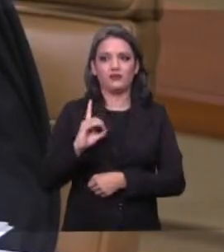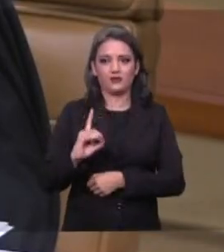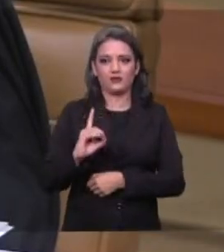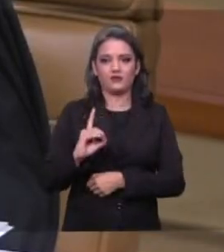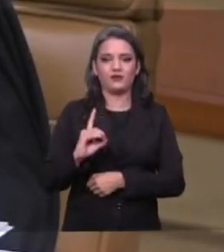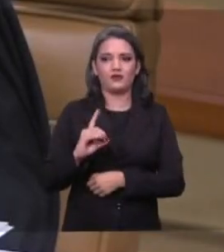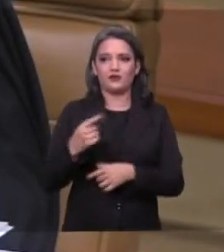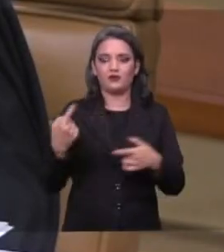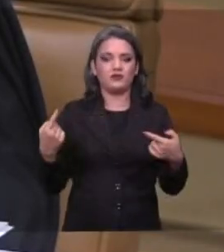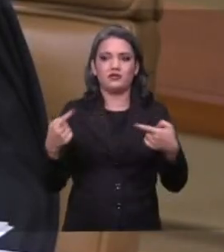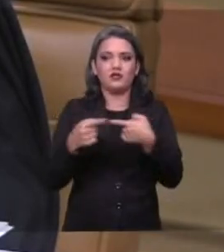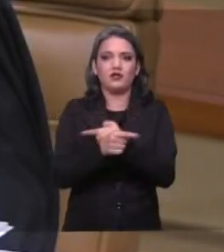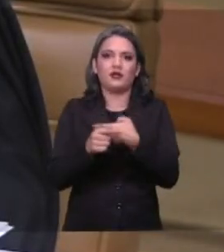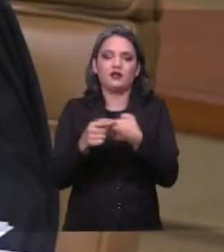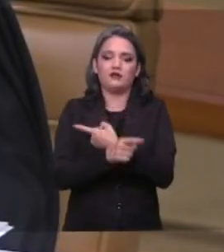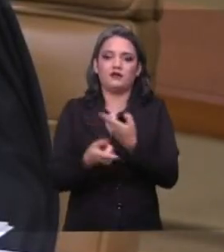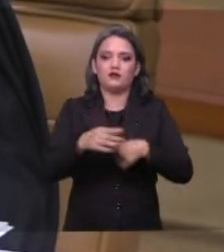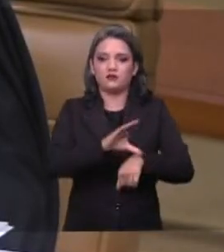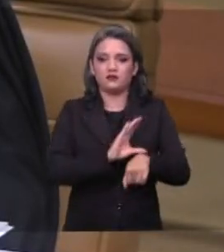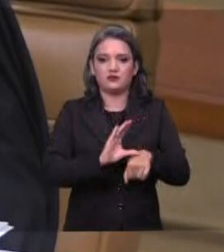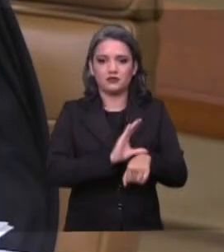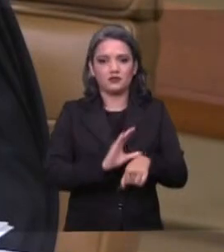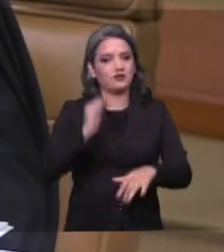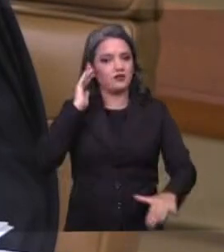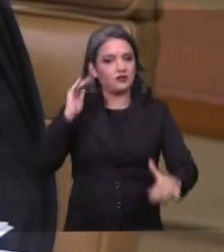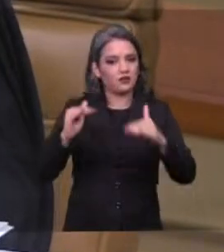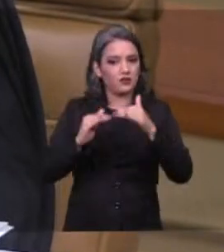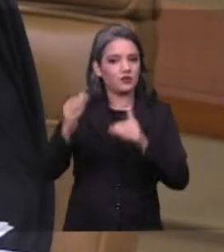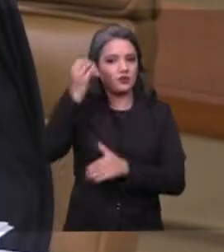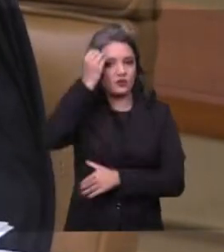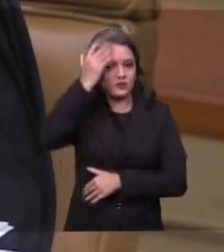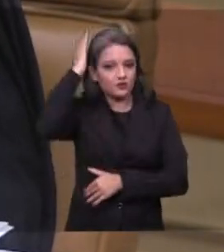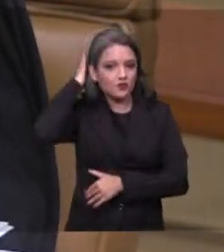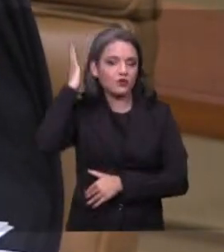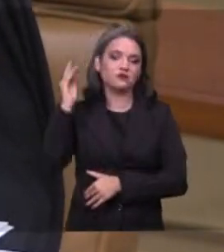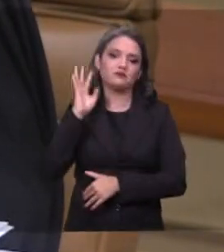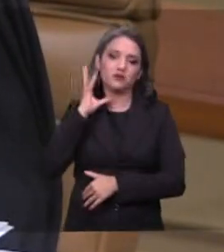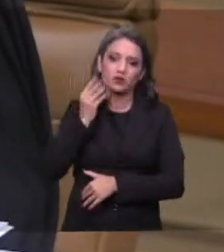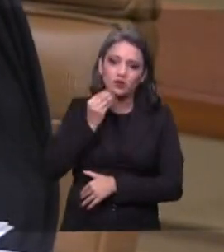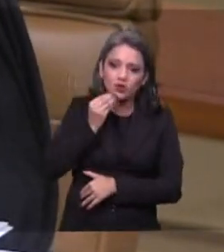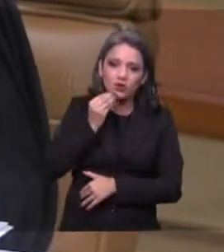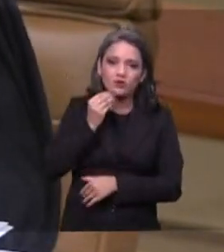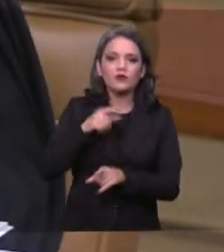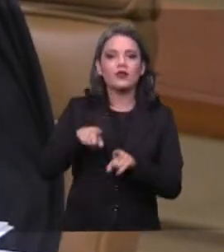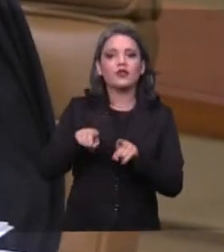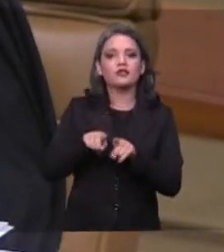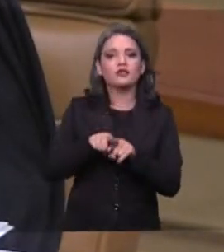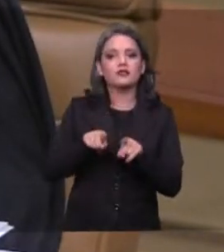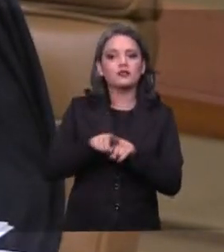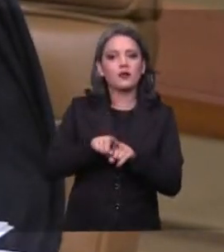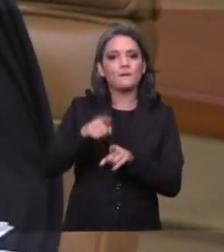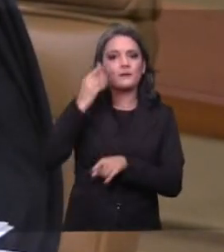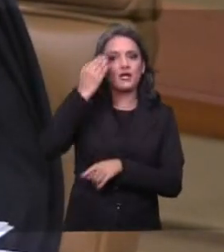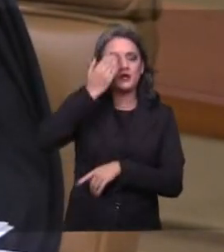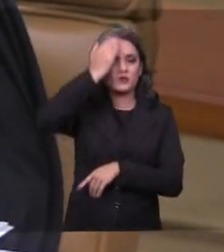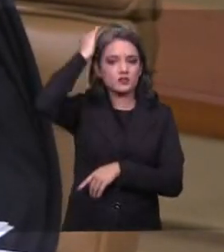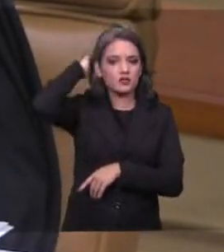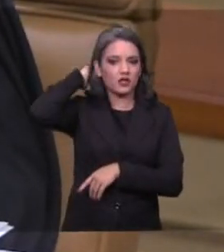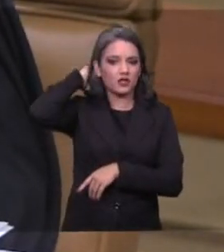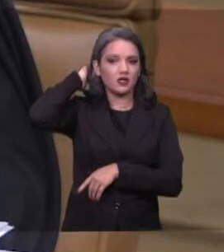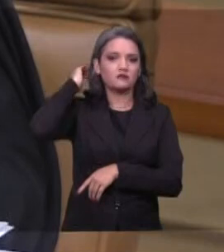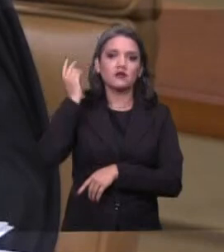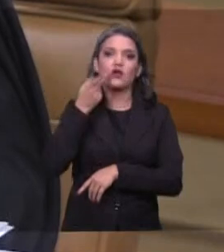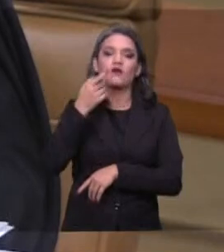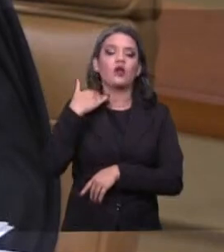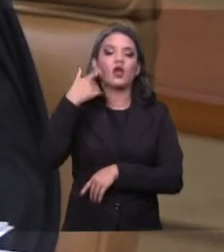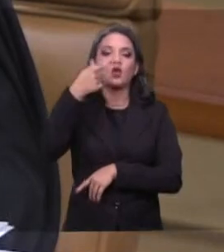declaro inconstitucional, acompanho o ministro Fux, o ministro Toffoli, pedindo vênia ao ministro Zanin, aqui prevê